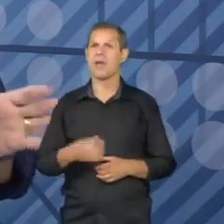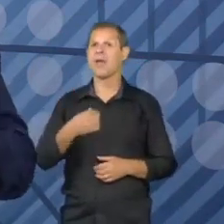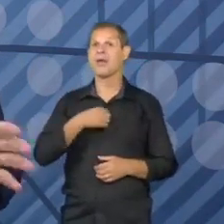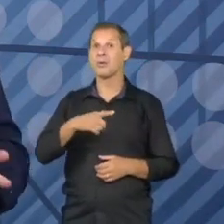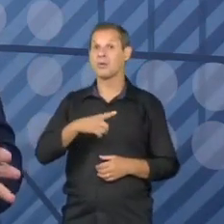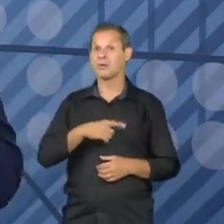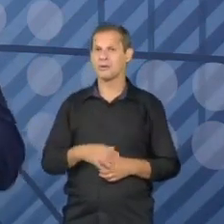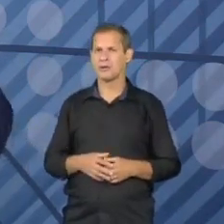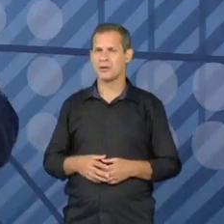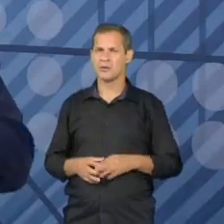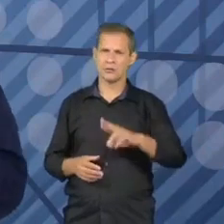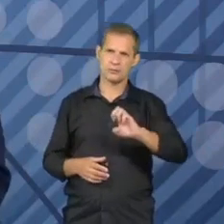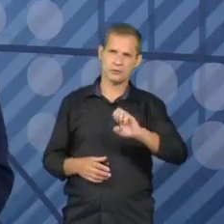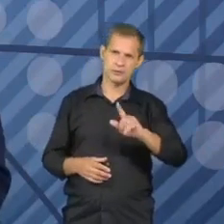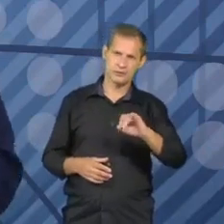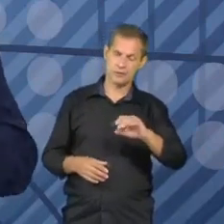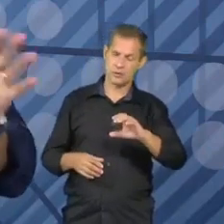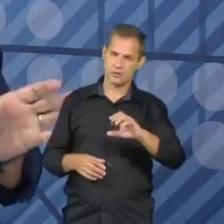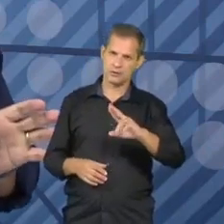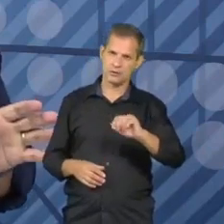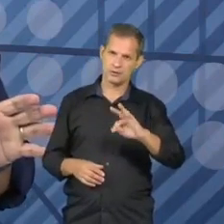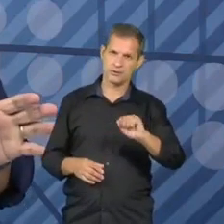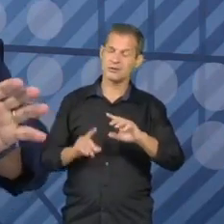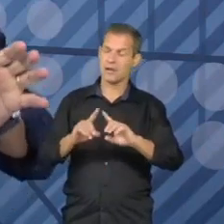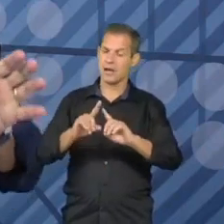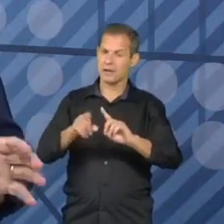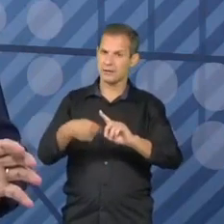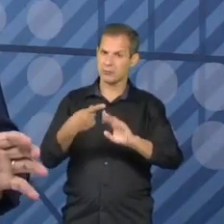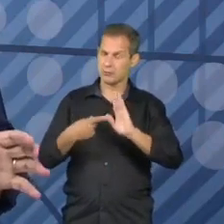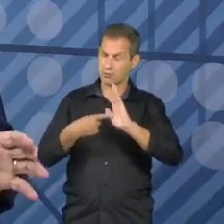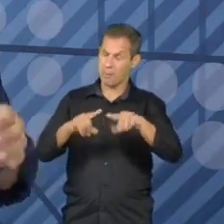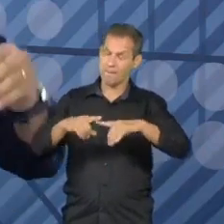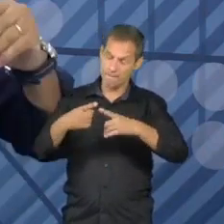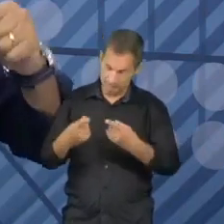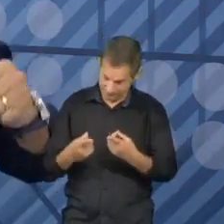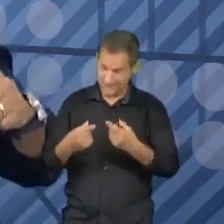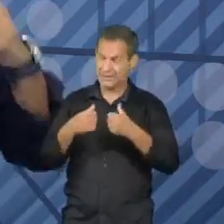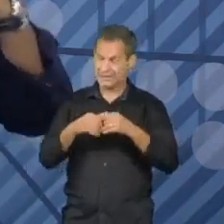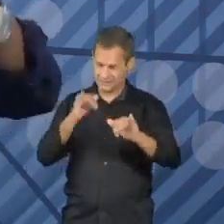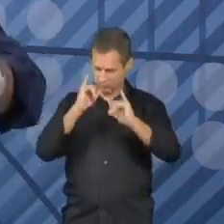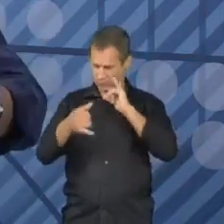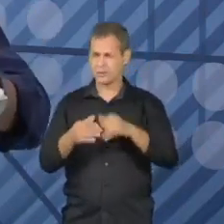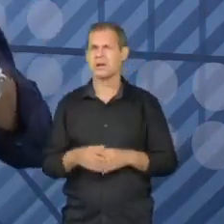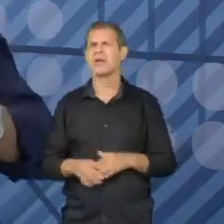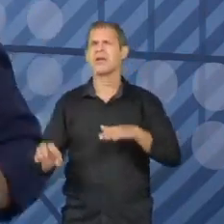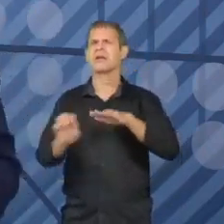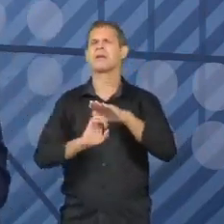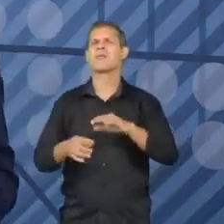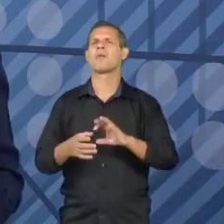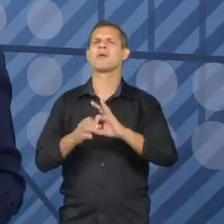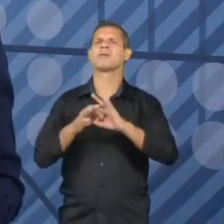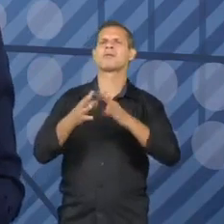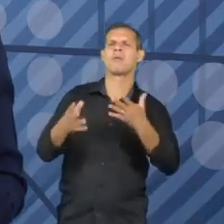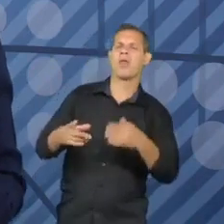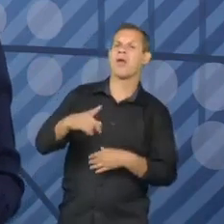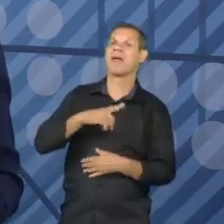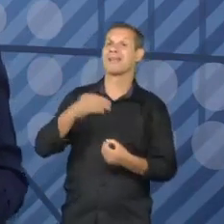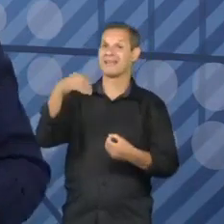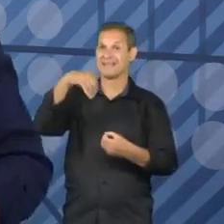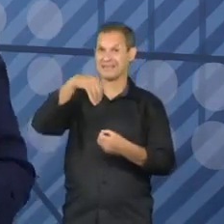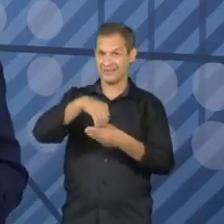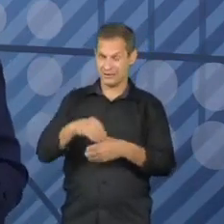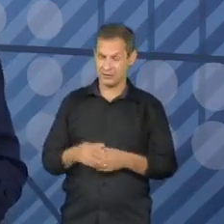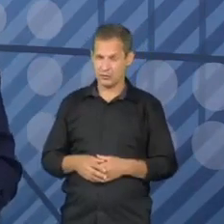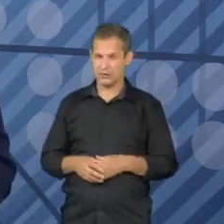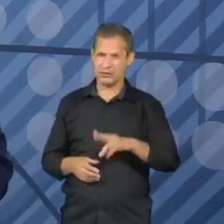ter uma região crítica. Vou mostrar para você daqui a pouco. O que é região crítica? Quando essa informação que a empresa passou, se estiver dentro da